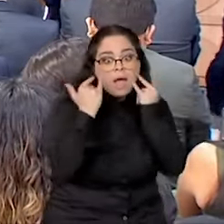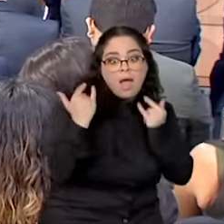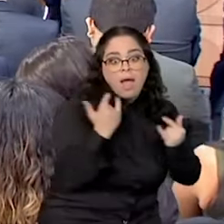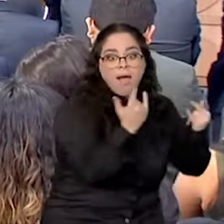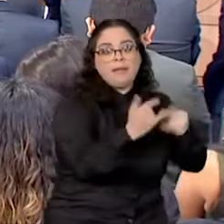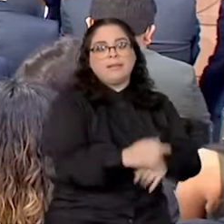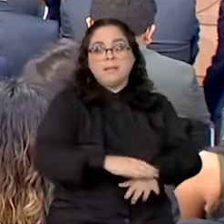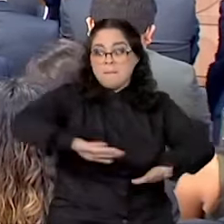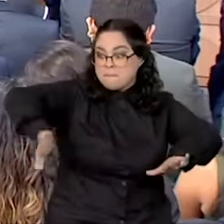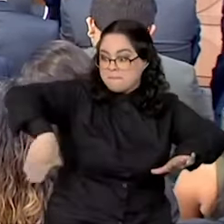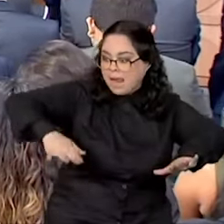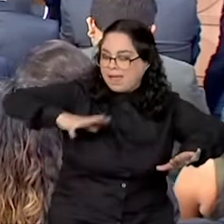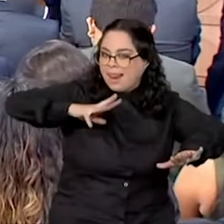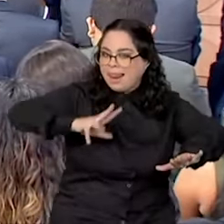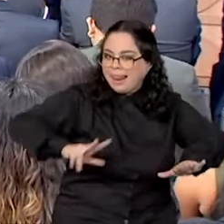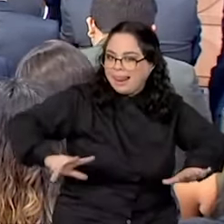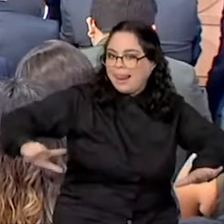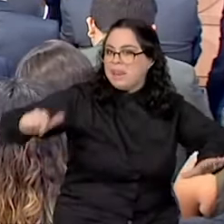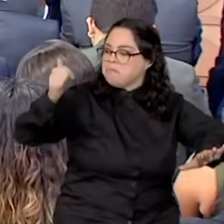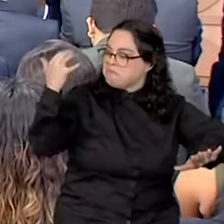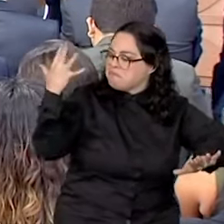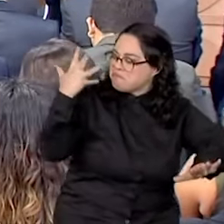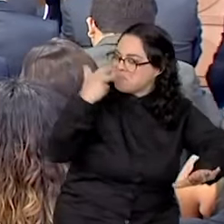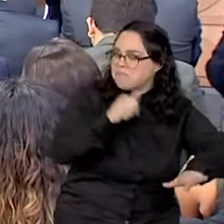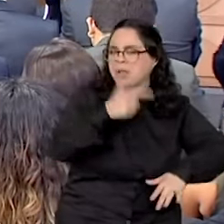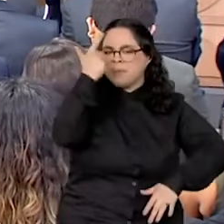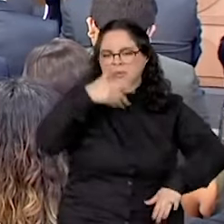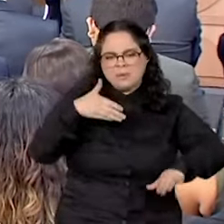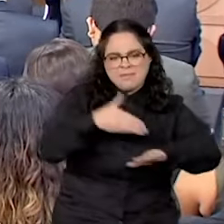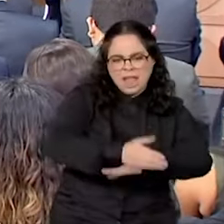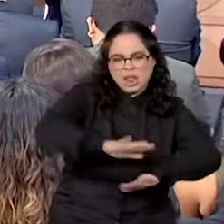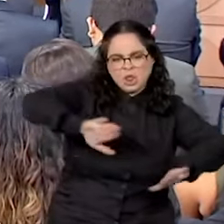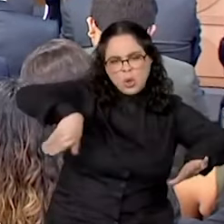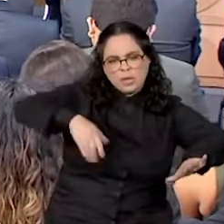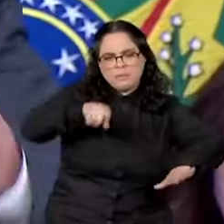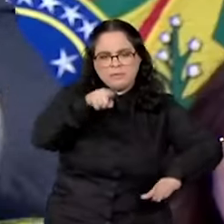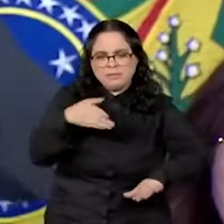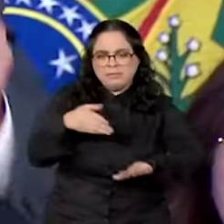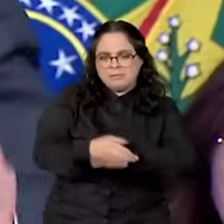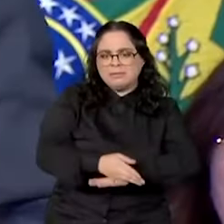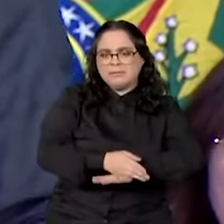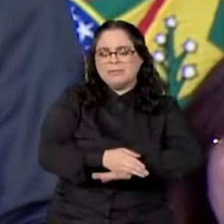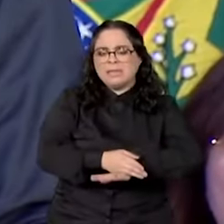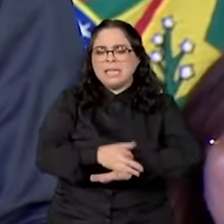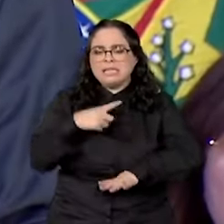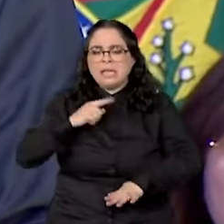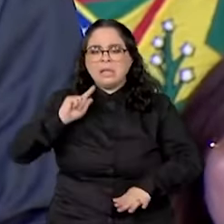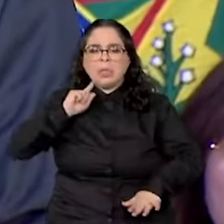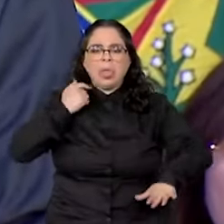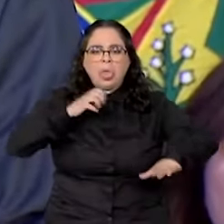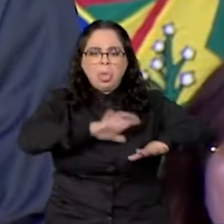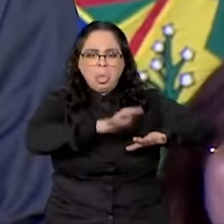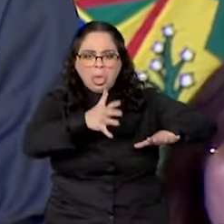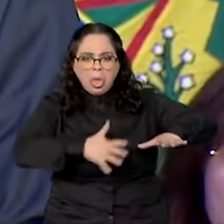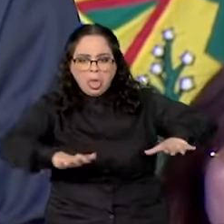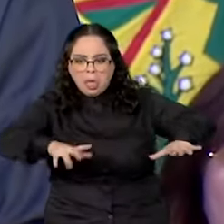Praias que são limpas. Ninguém vai fazer turismo numa praia em que você tem esgoto a céu aberto caindo na